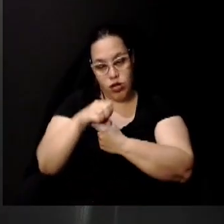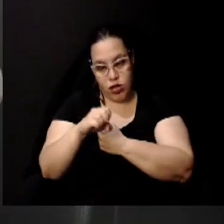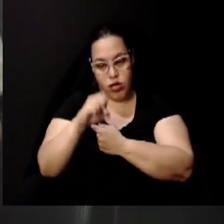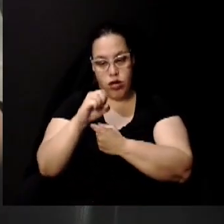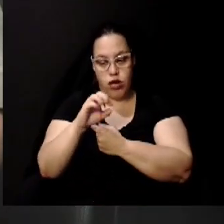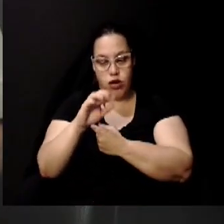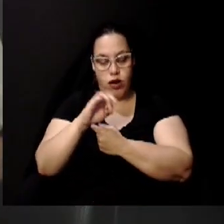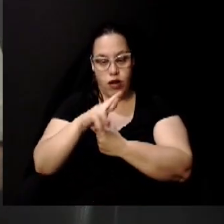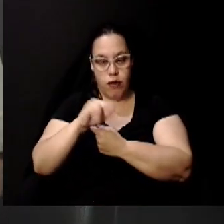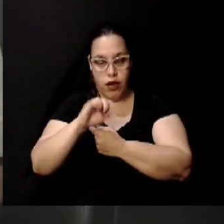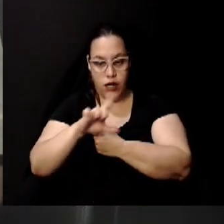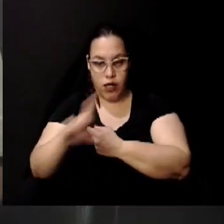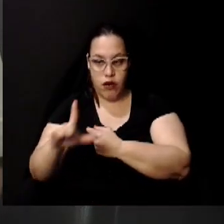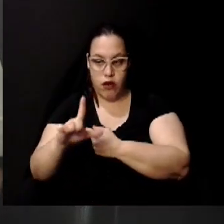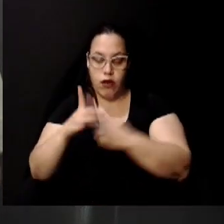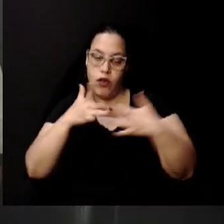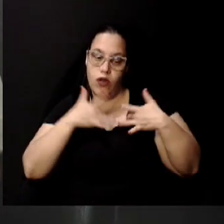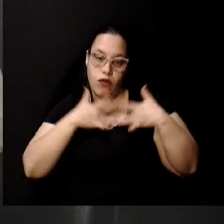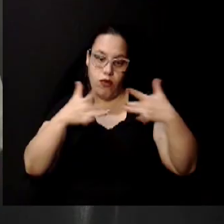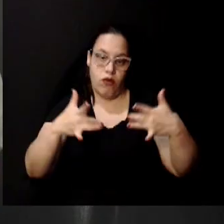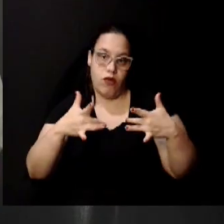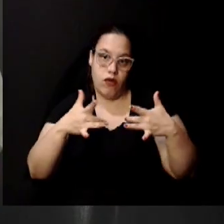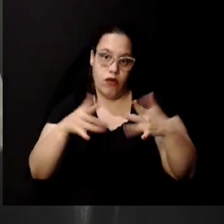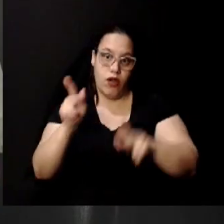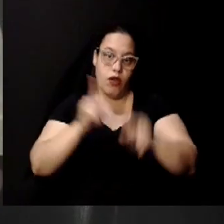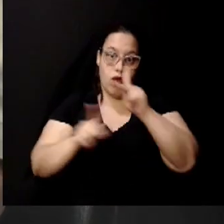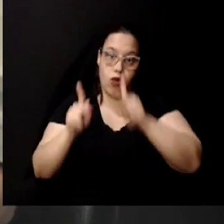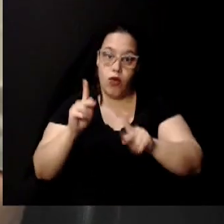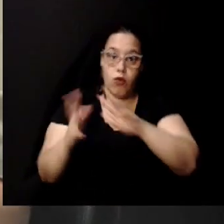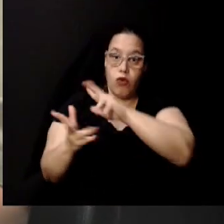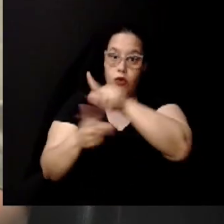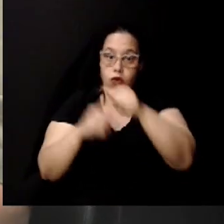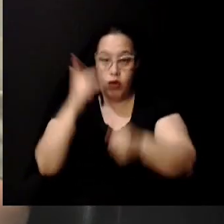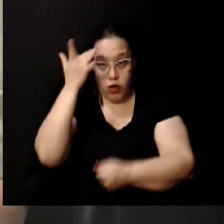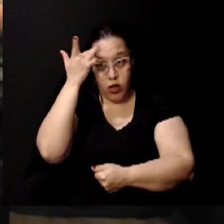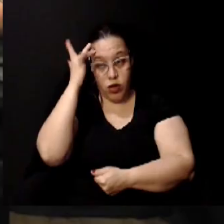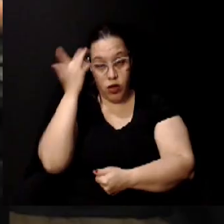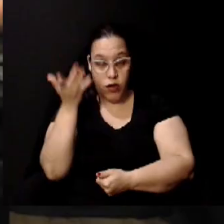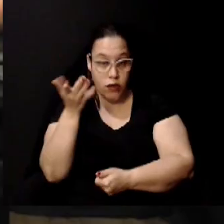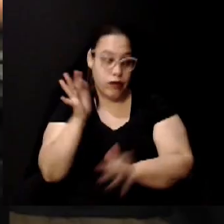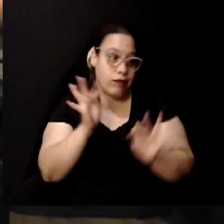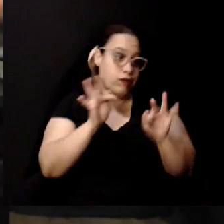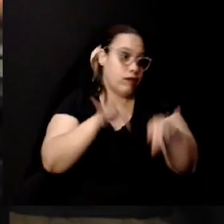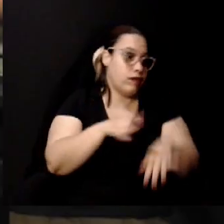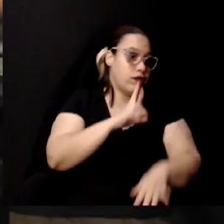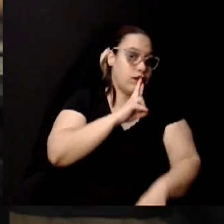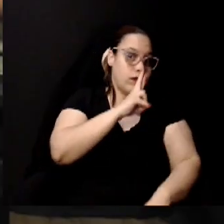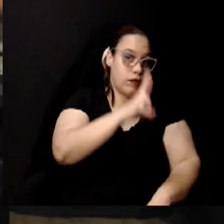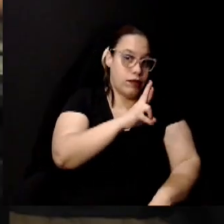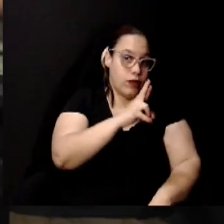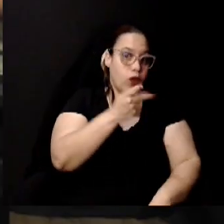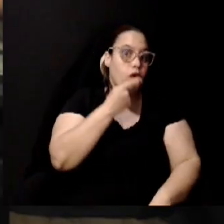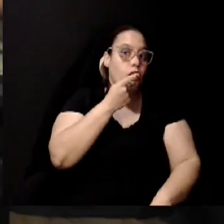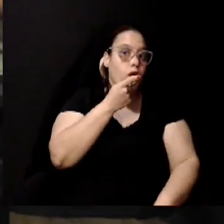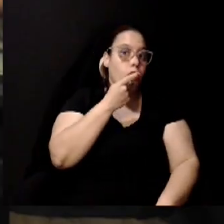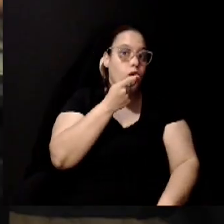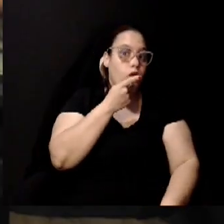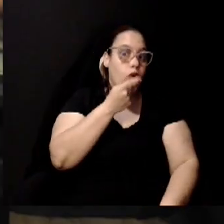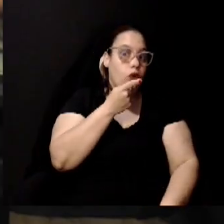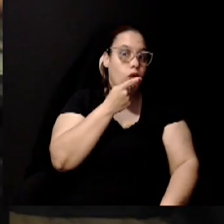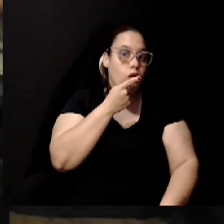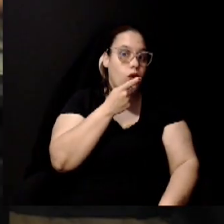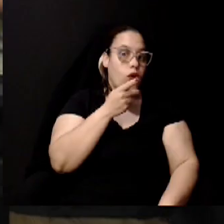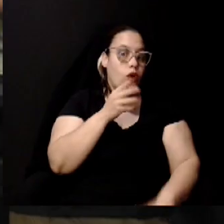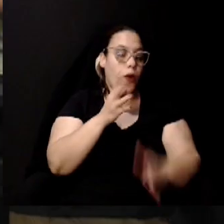em solidariedade aos povos do mundo, né? Eu acho que é por aí. No fim da sua resposta agora, você estava falando sobre essa